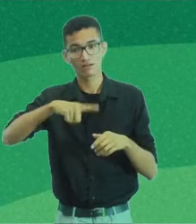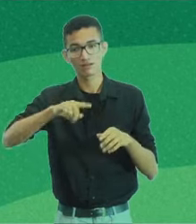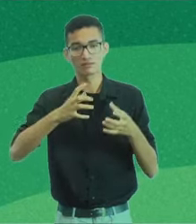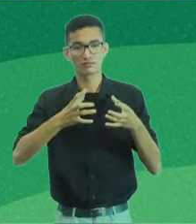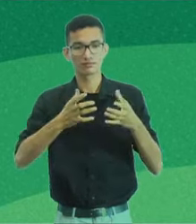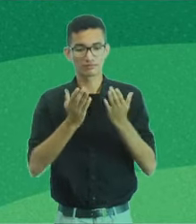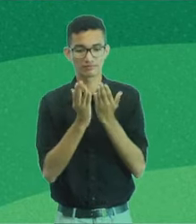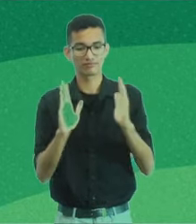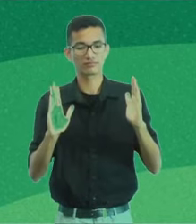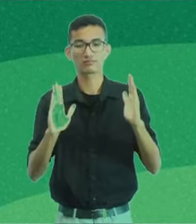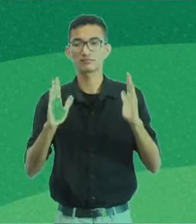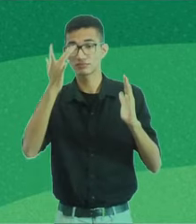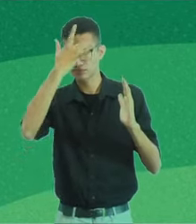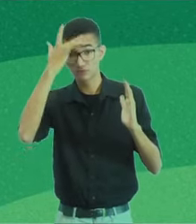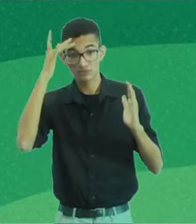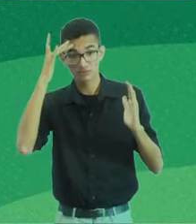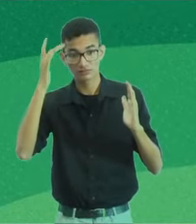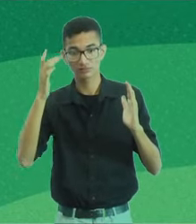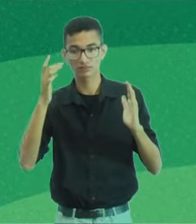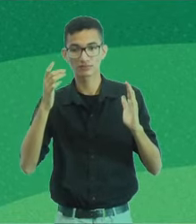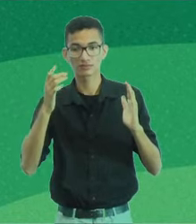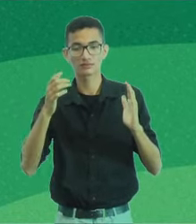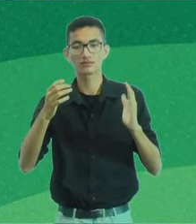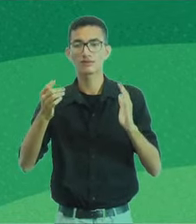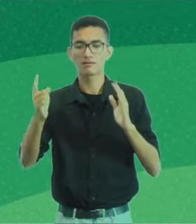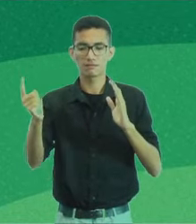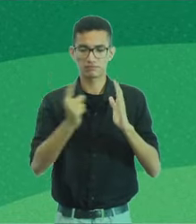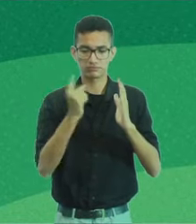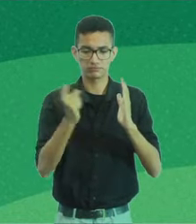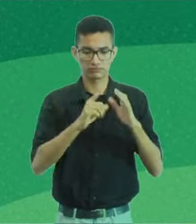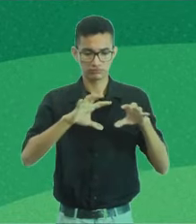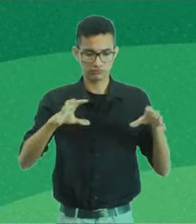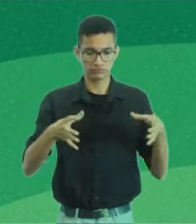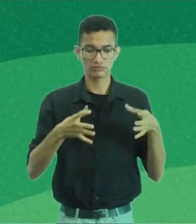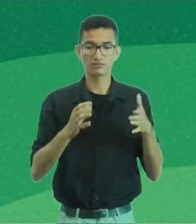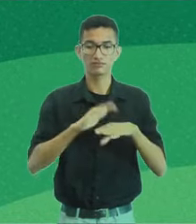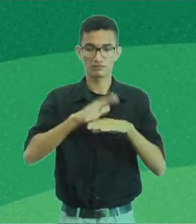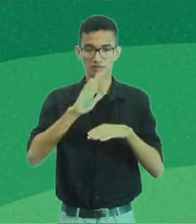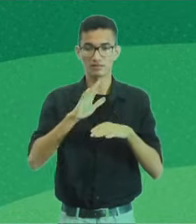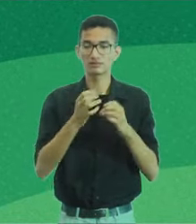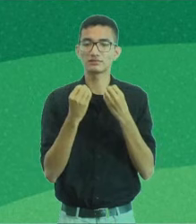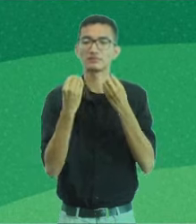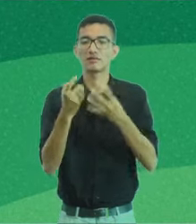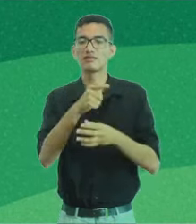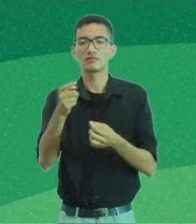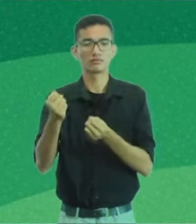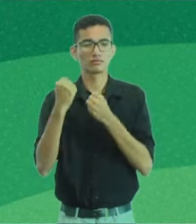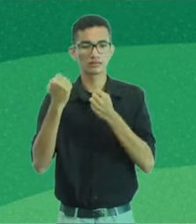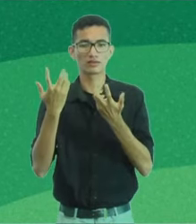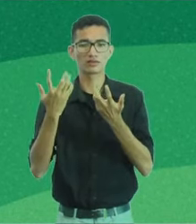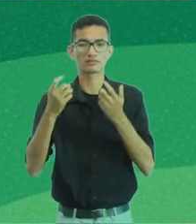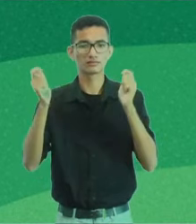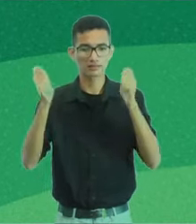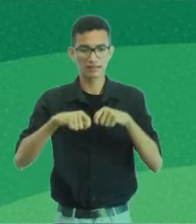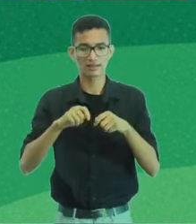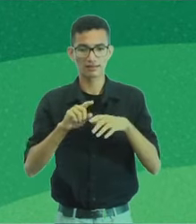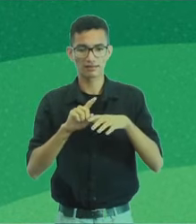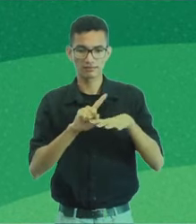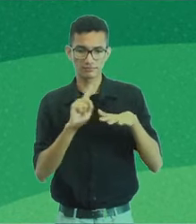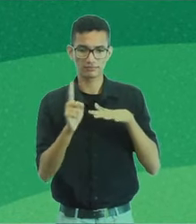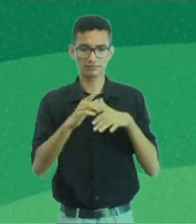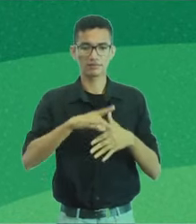a gente precisa ocupar esses espaços com essas pessoas CD poder para que essas pessoas tomem à frente